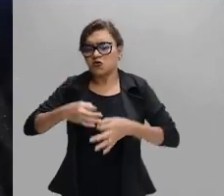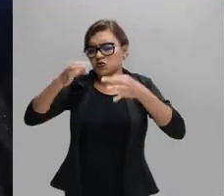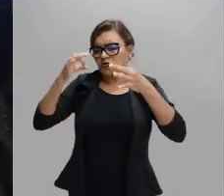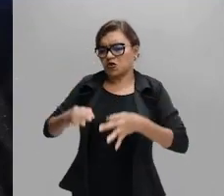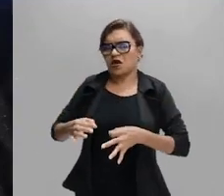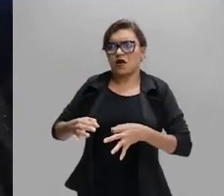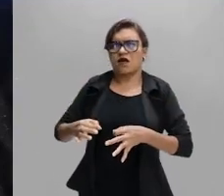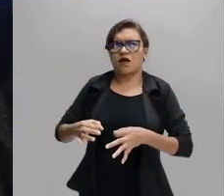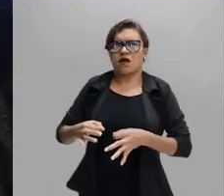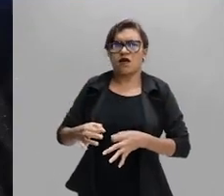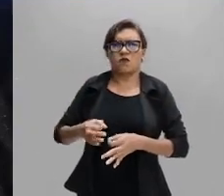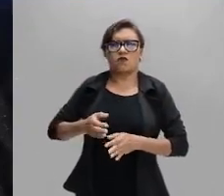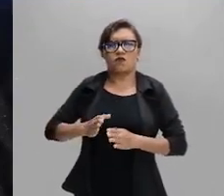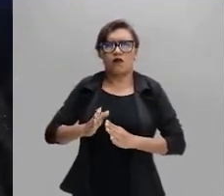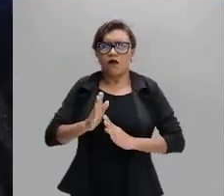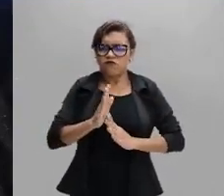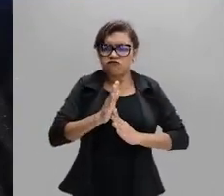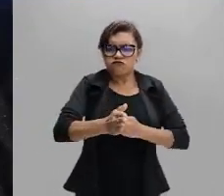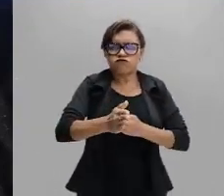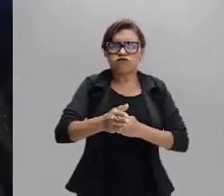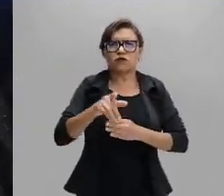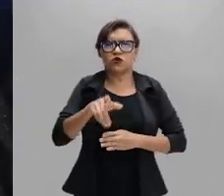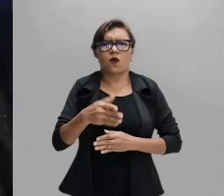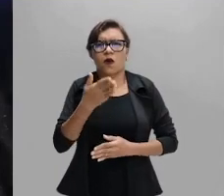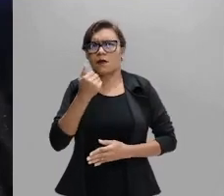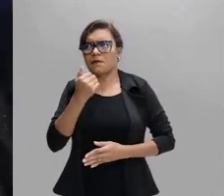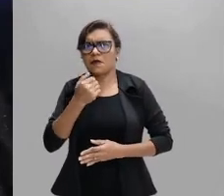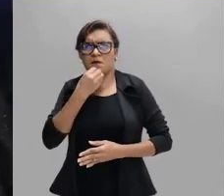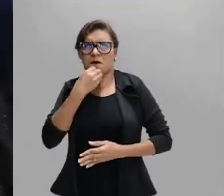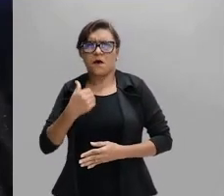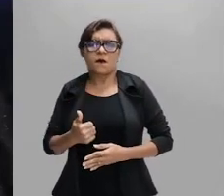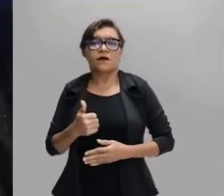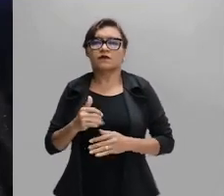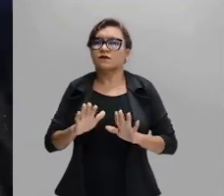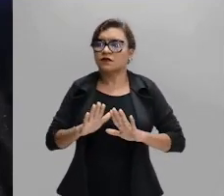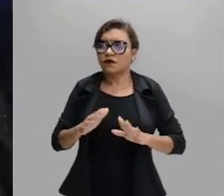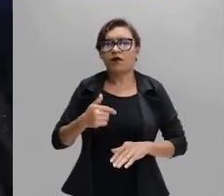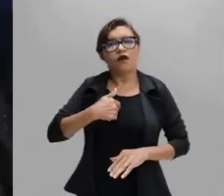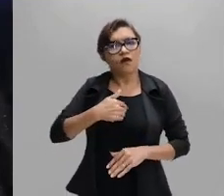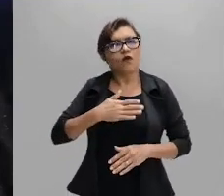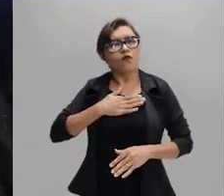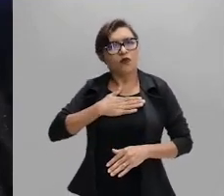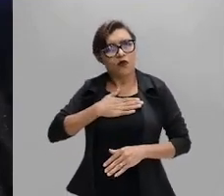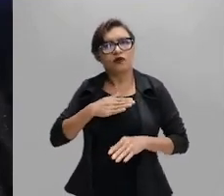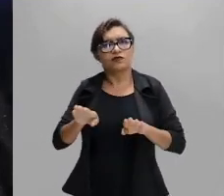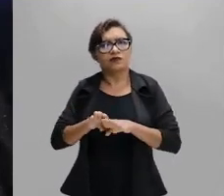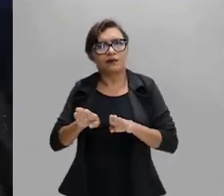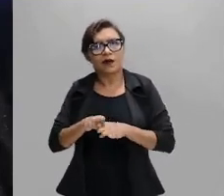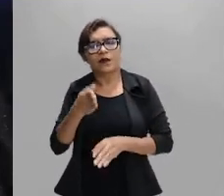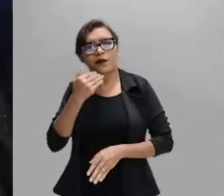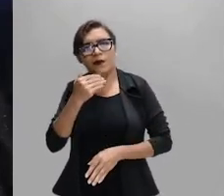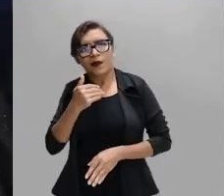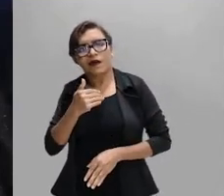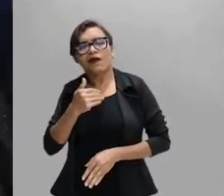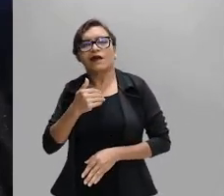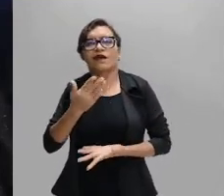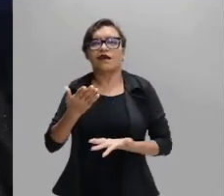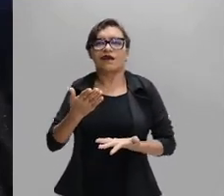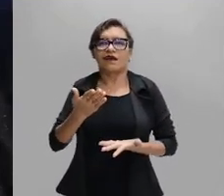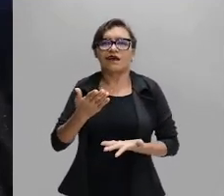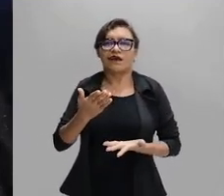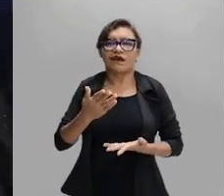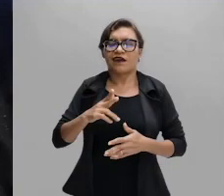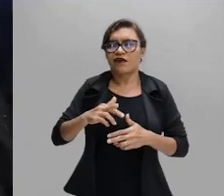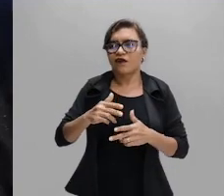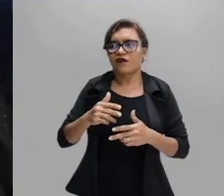altamente ranzinza que só anda na linha, só faça a ingestão daquilo ali. Porque eu gosto também de comer uma besteirinha de vez em quando. Só que a gente tem que ter o